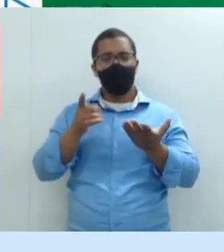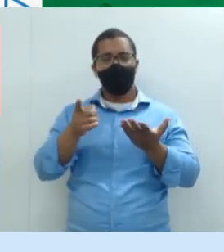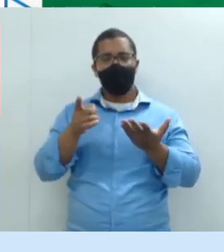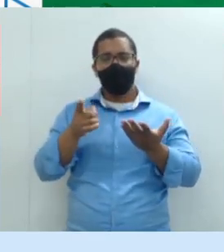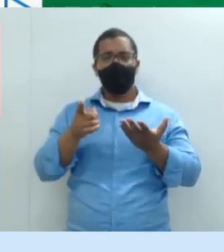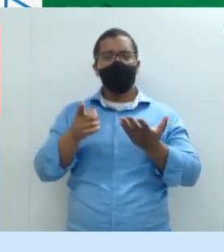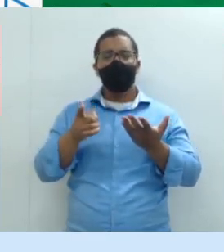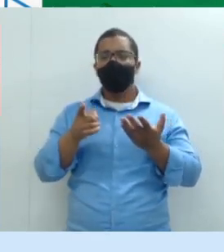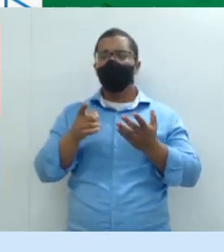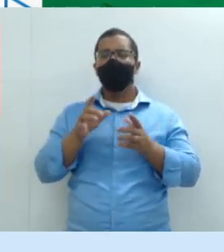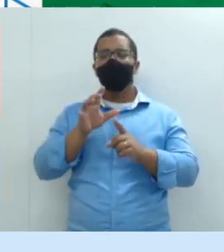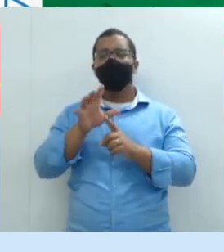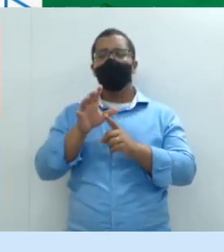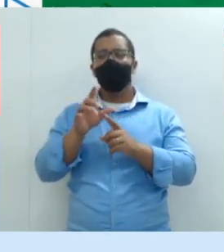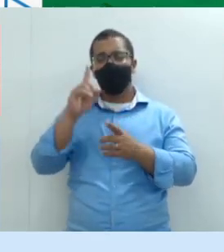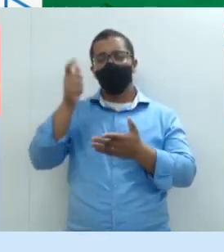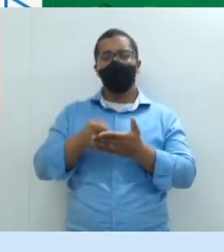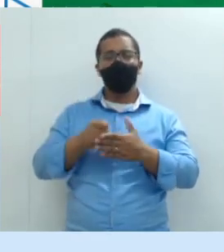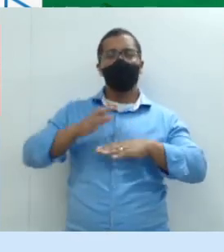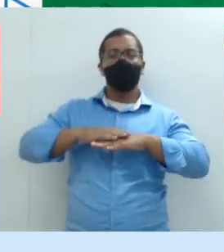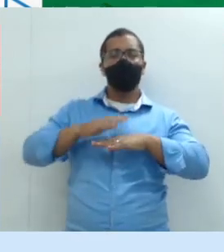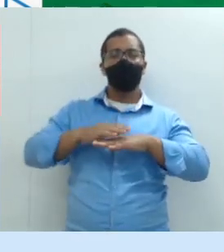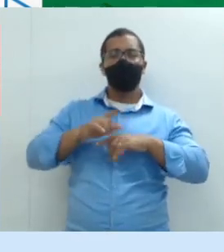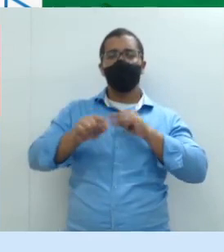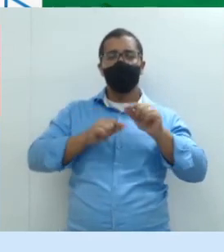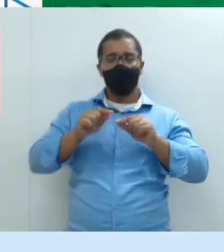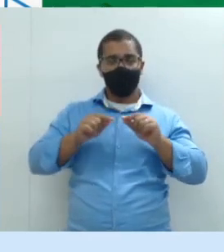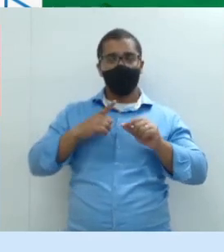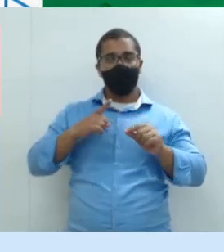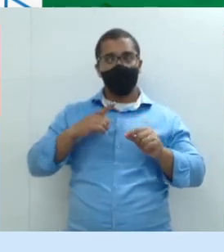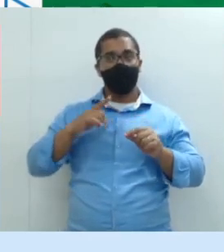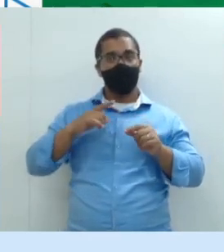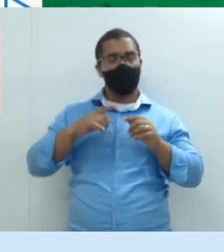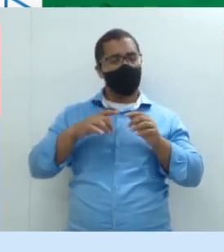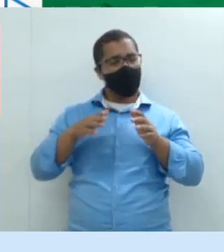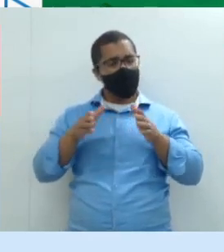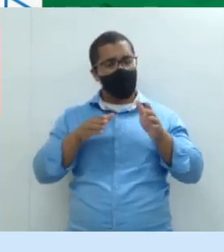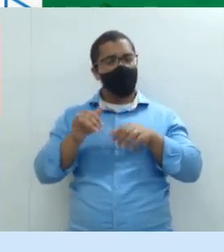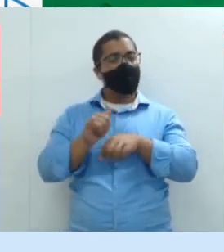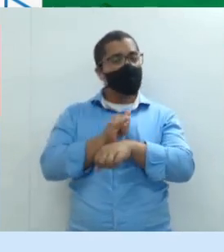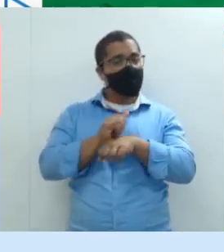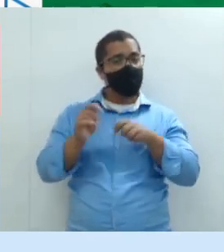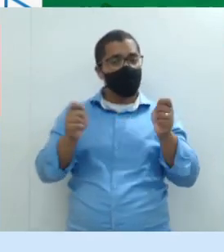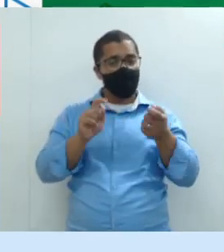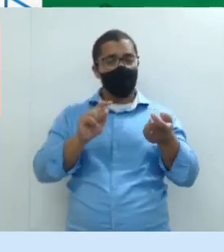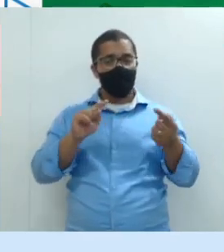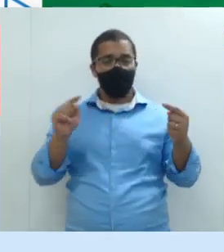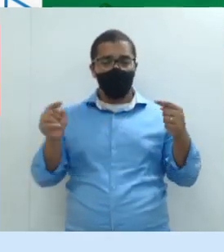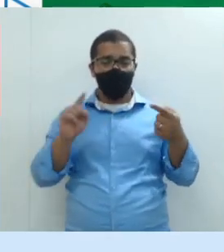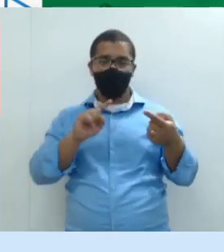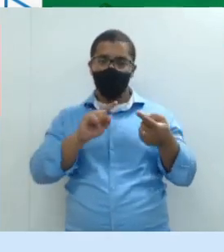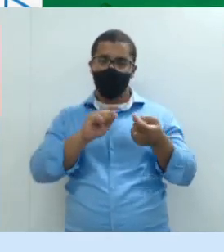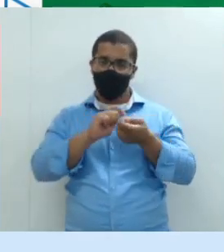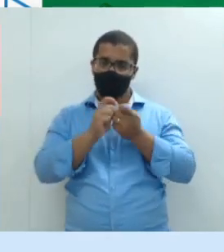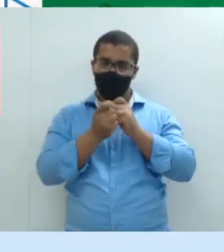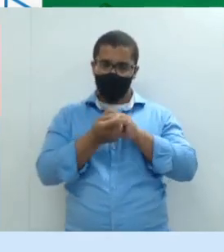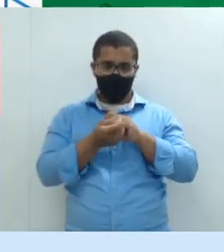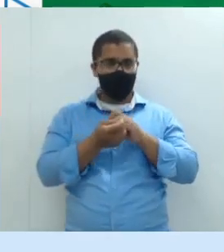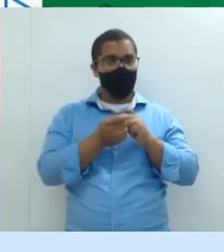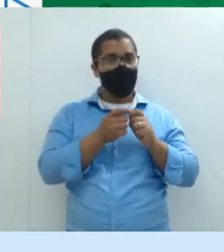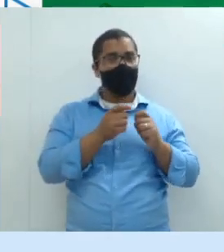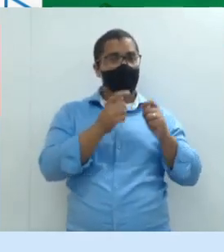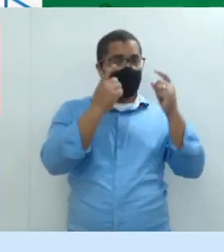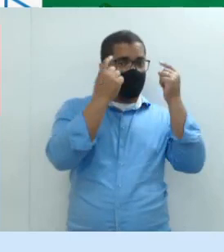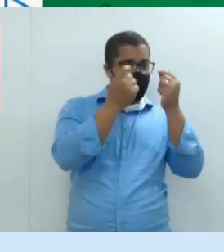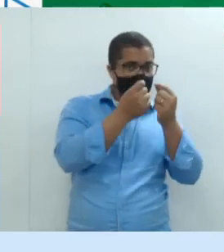investiduras. Quem será? Qual vai ser a decisão que vai rolar? Você vai ver que vai se arrumar um jeitinho de conciliar, né, fazendo uma analogia aqui, a gregos e